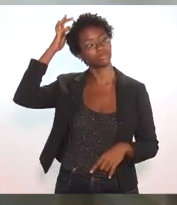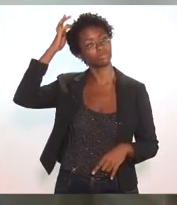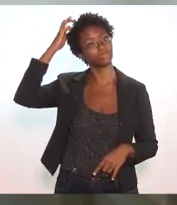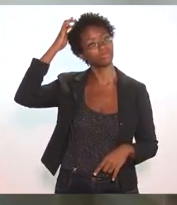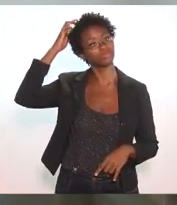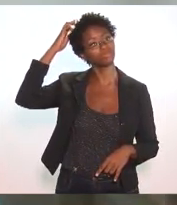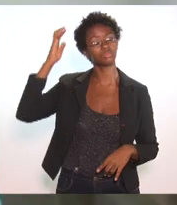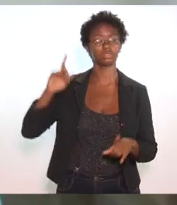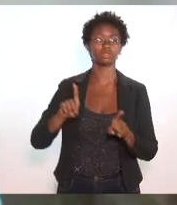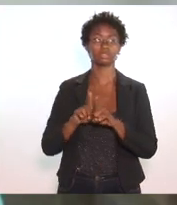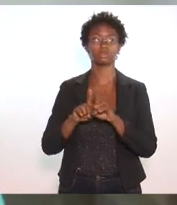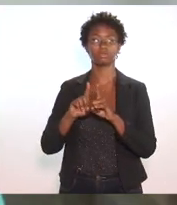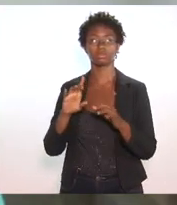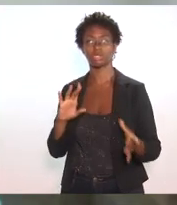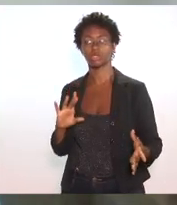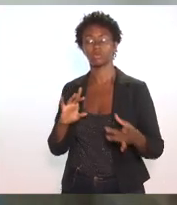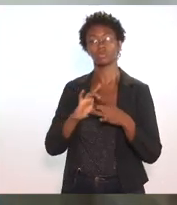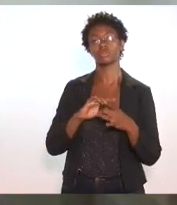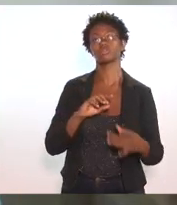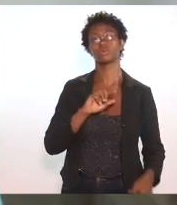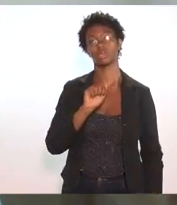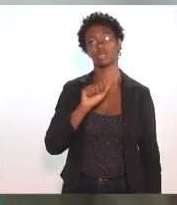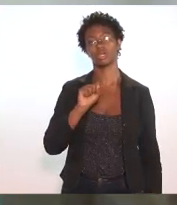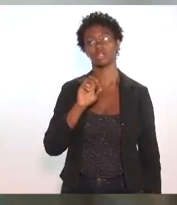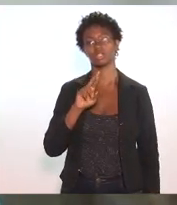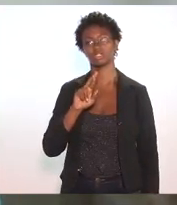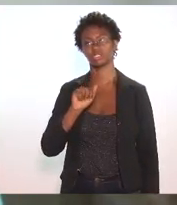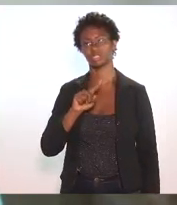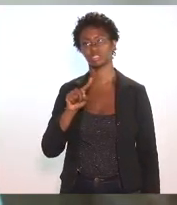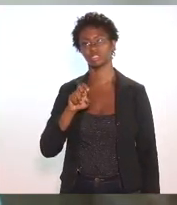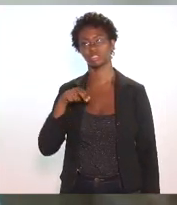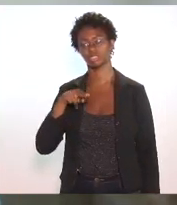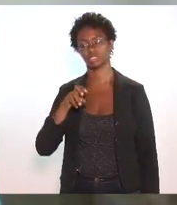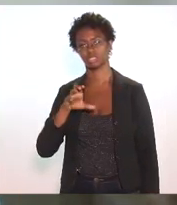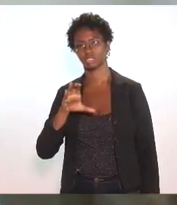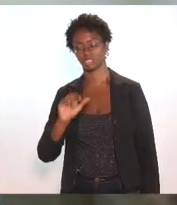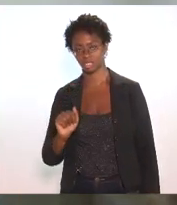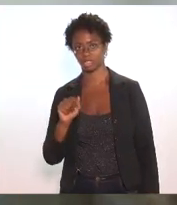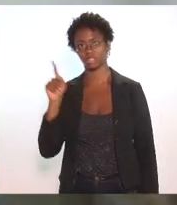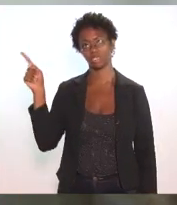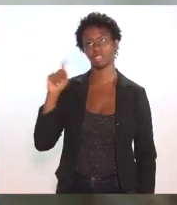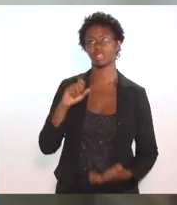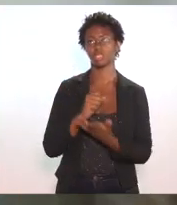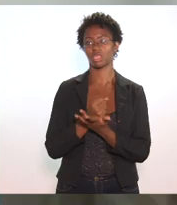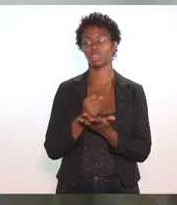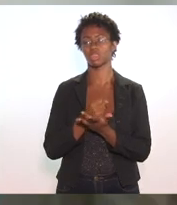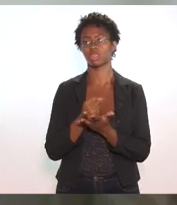compilado da vacina AstraZeneca, e esses laboratórios chineses,